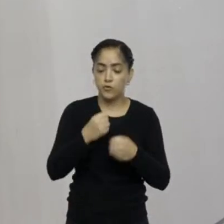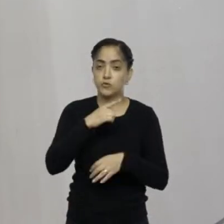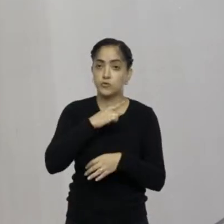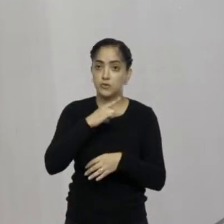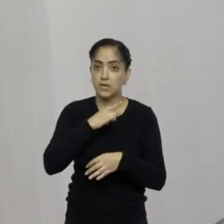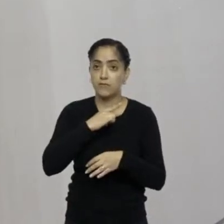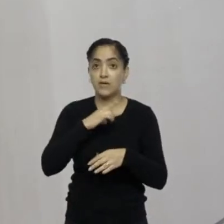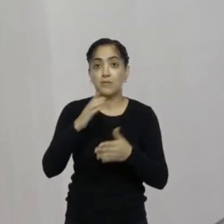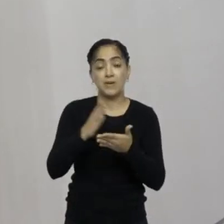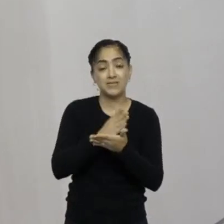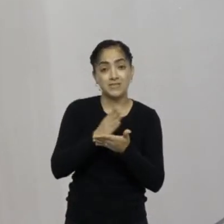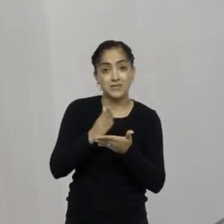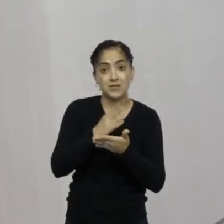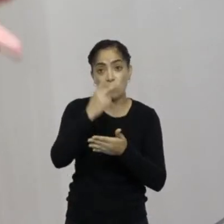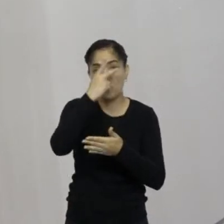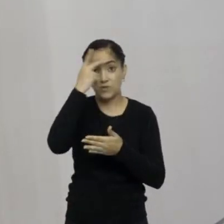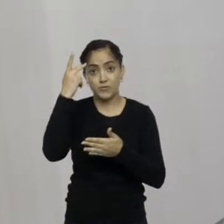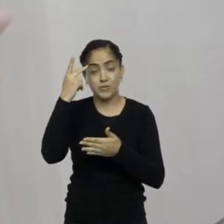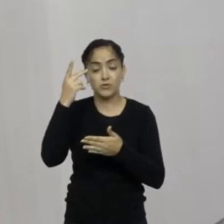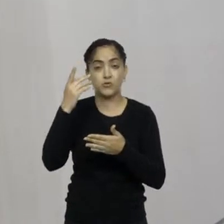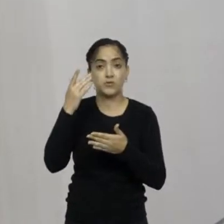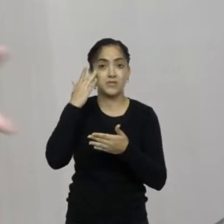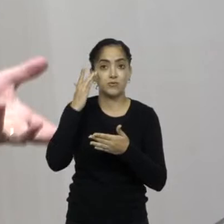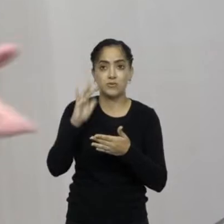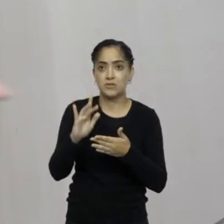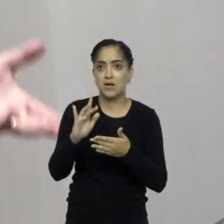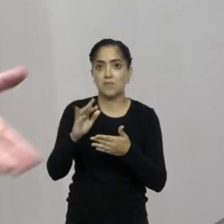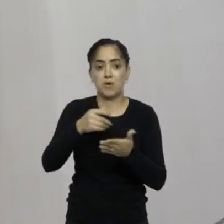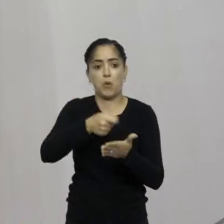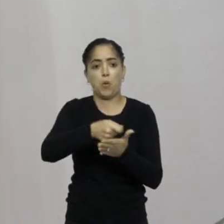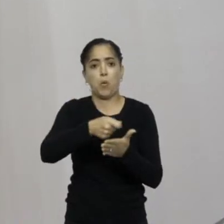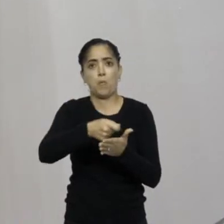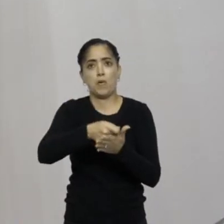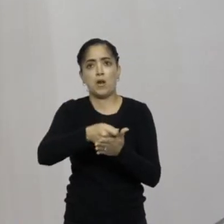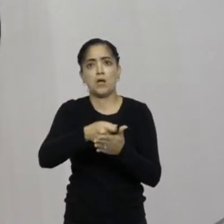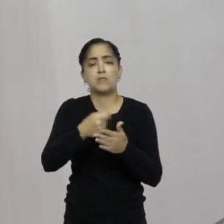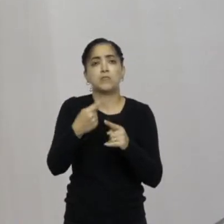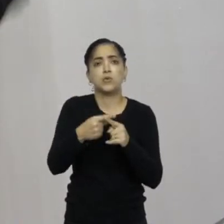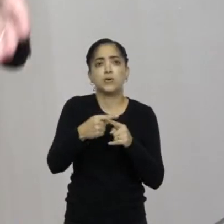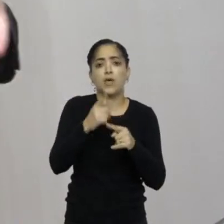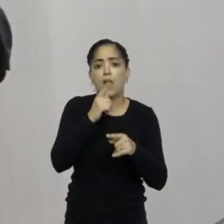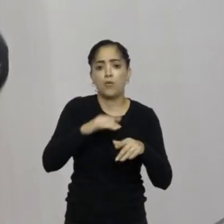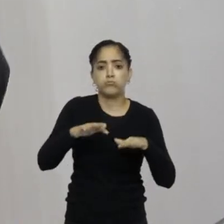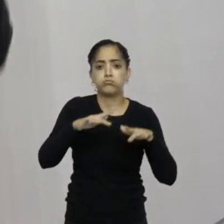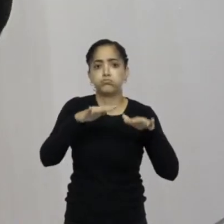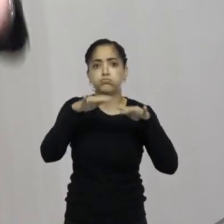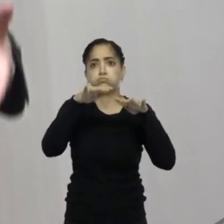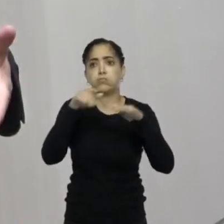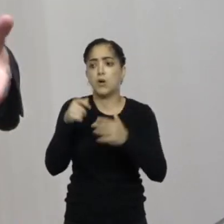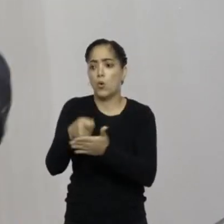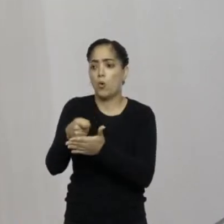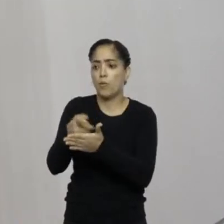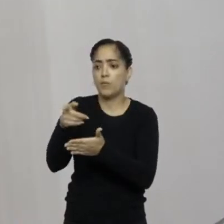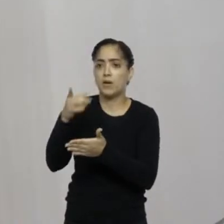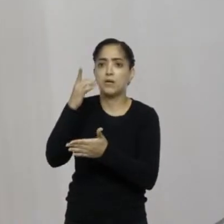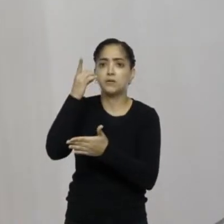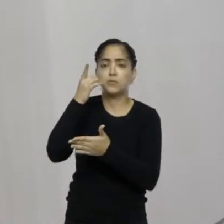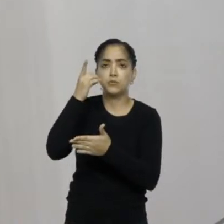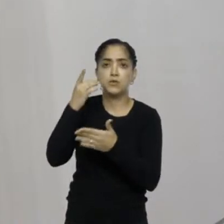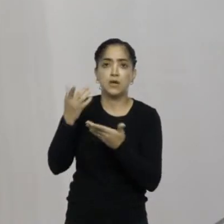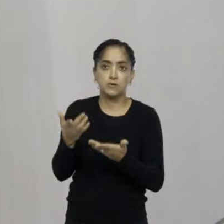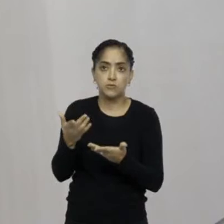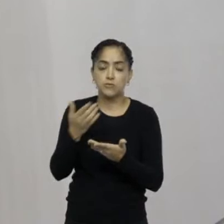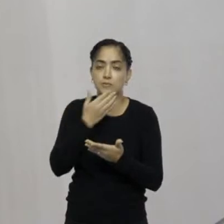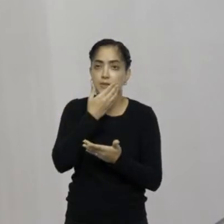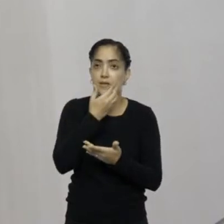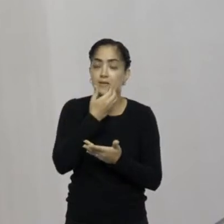como funciona ficam cobrando: pô, prefeito, tivemos enchente aqui, por que tivemos enchente? Cobram do deputado: ah, por que, que, né, tivemos enchente?